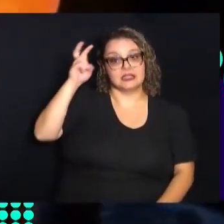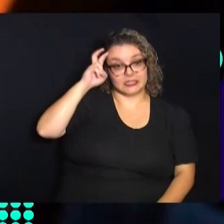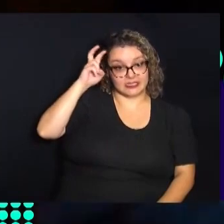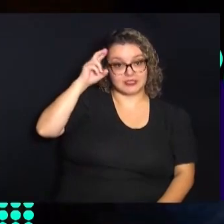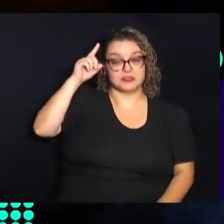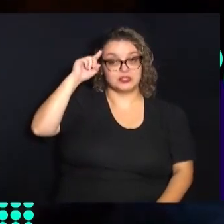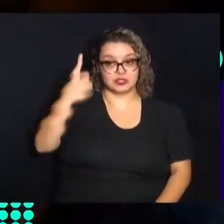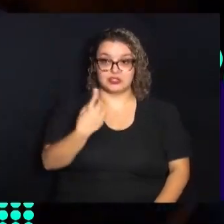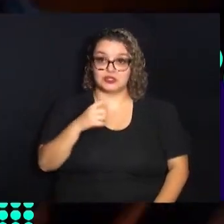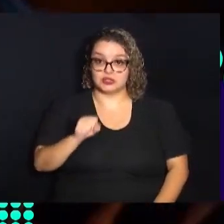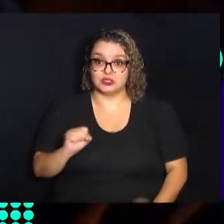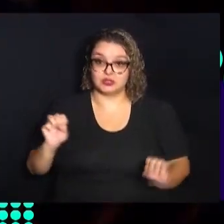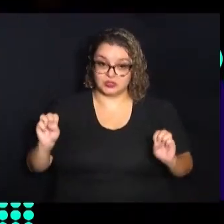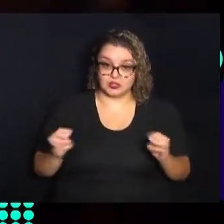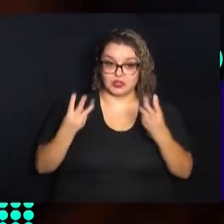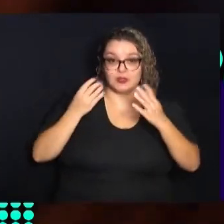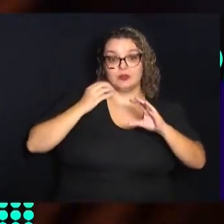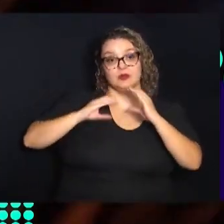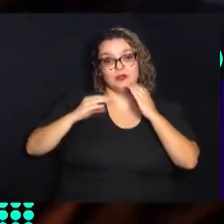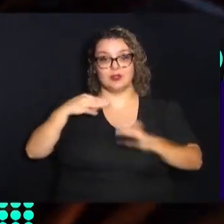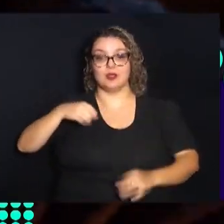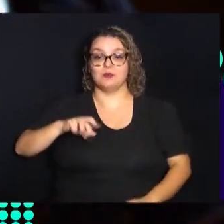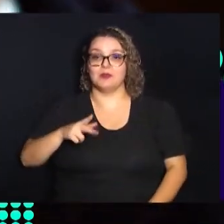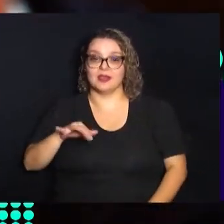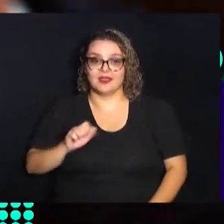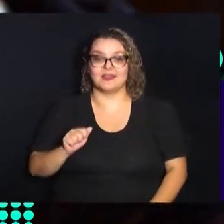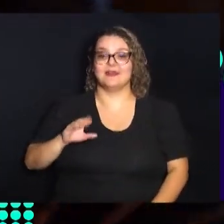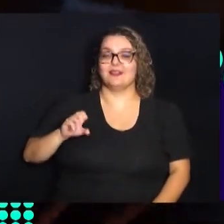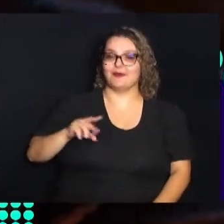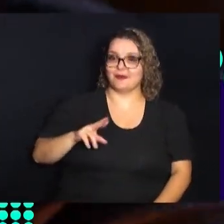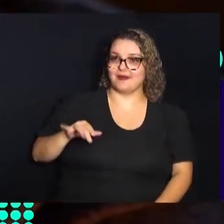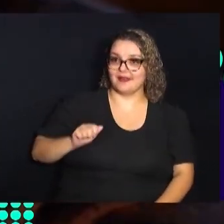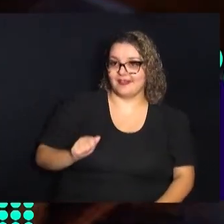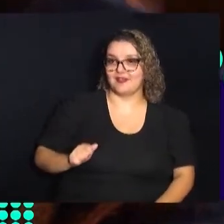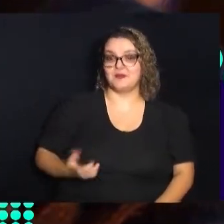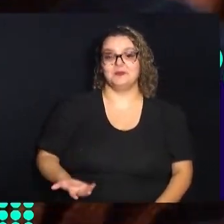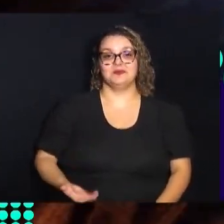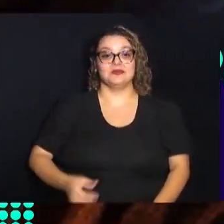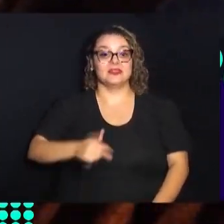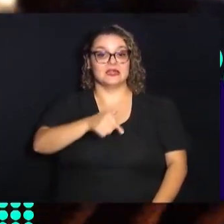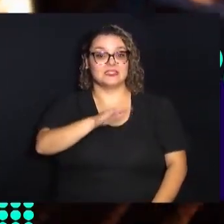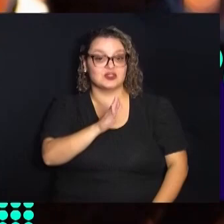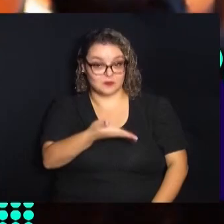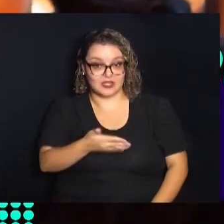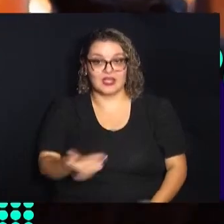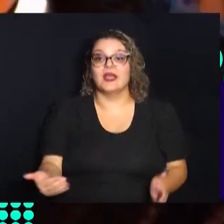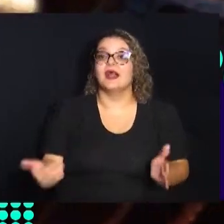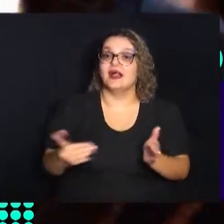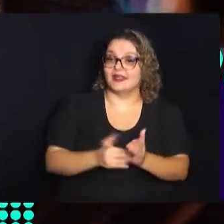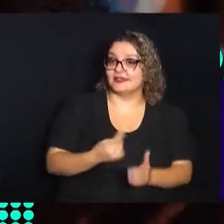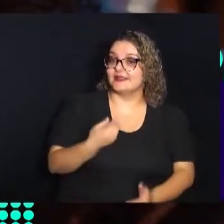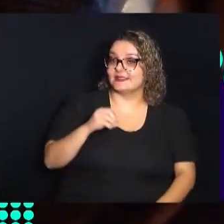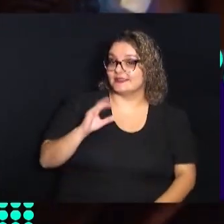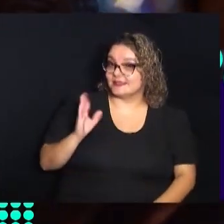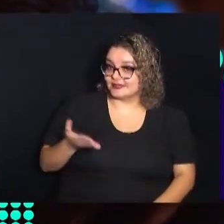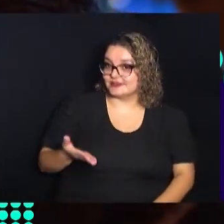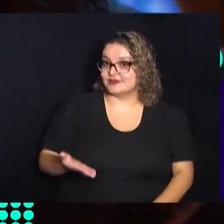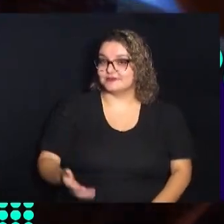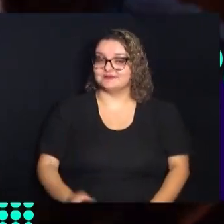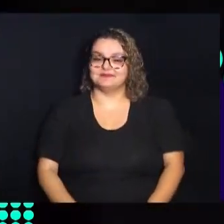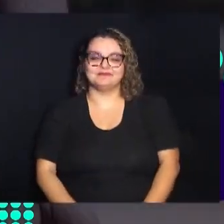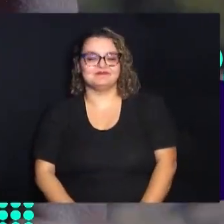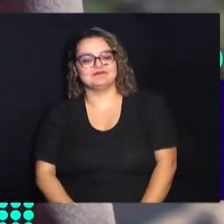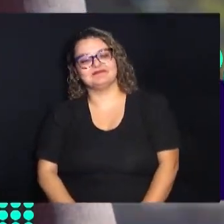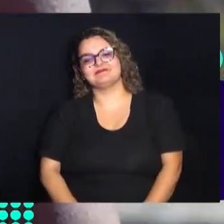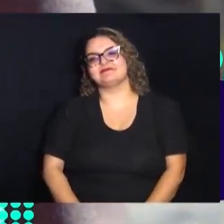Na quinta-feira, dia 18, tem show com a cantora Marília Correia, das 7h30 da noite às